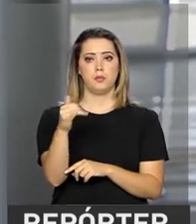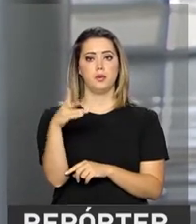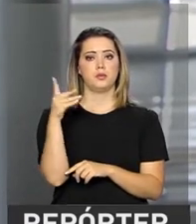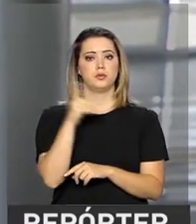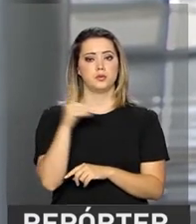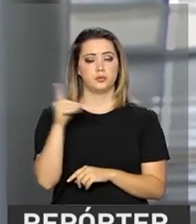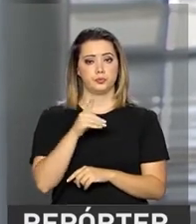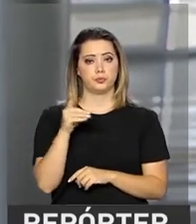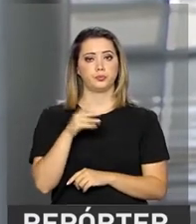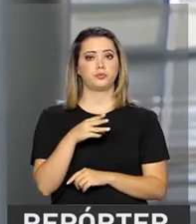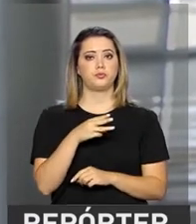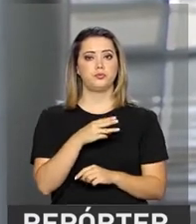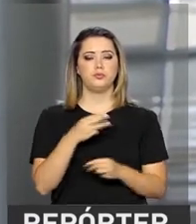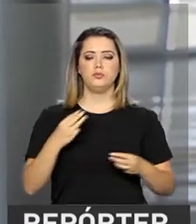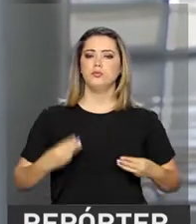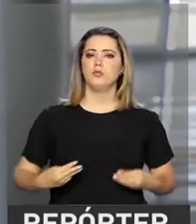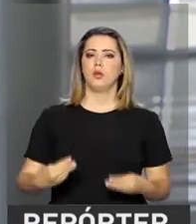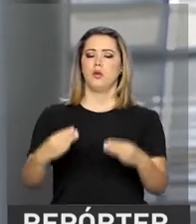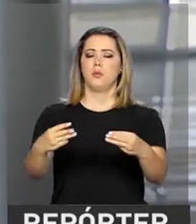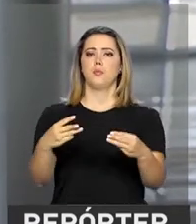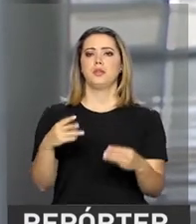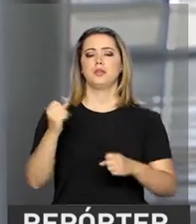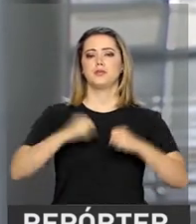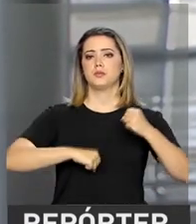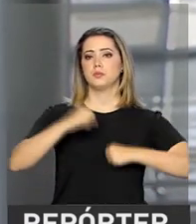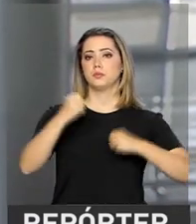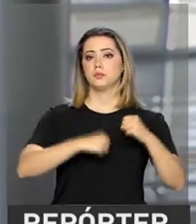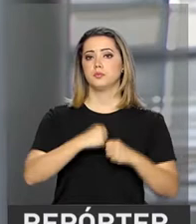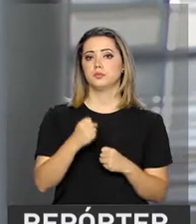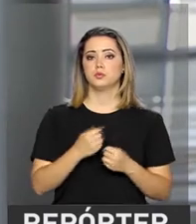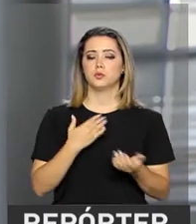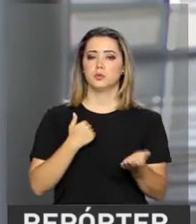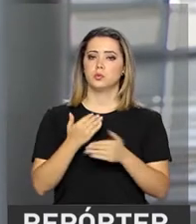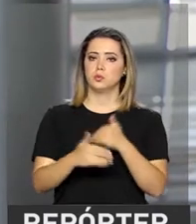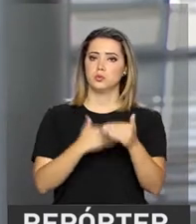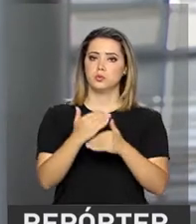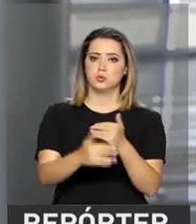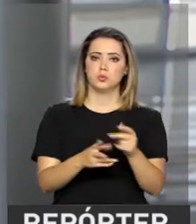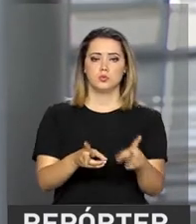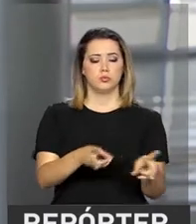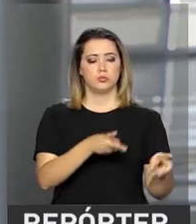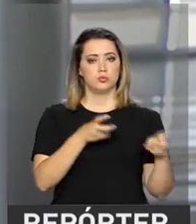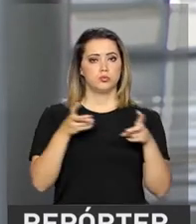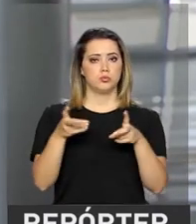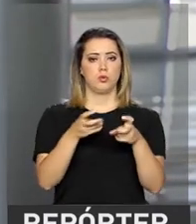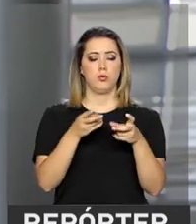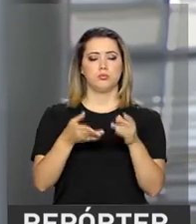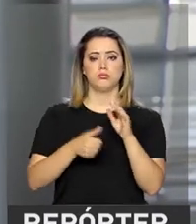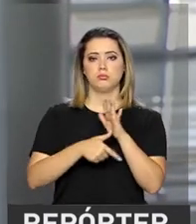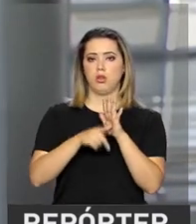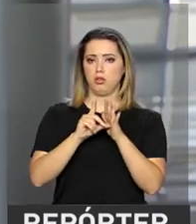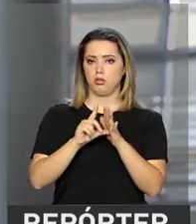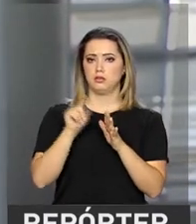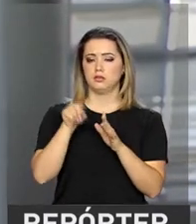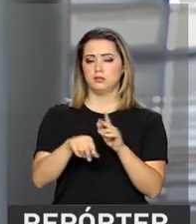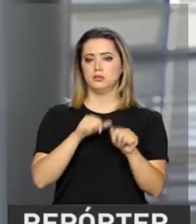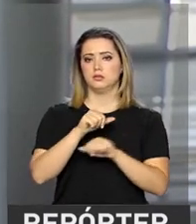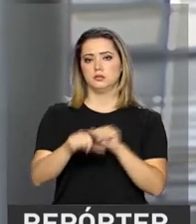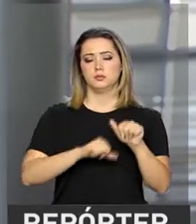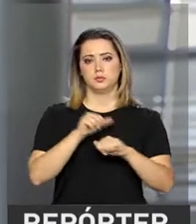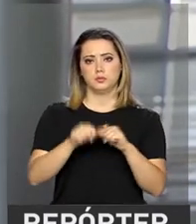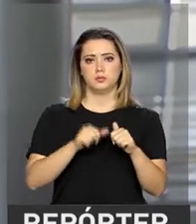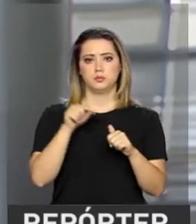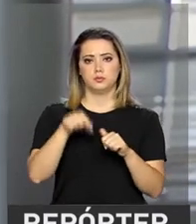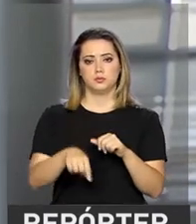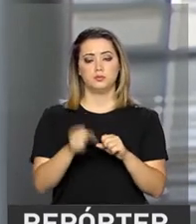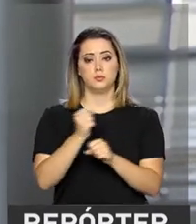dólares. O Ministério da Indústria, Comércio Exterior e Serviços continua com a previsão anterior, que também foi alterada no